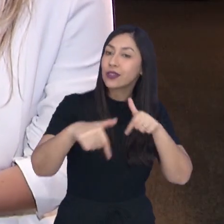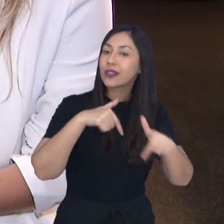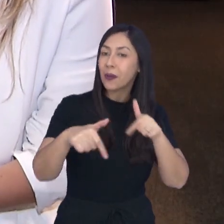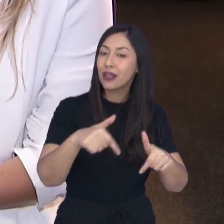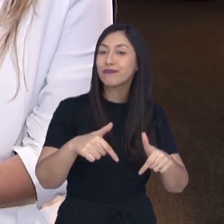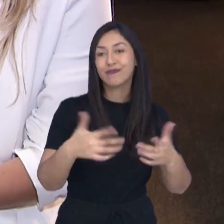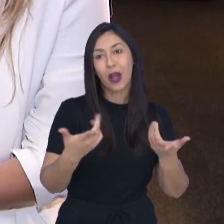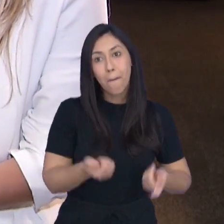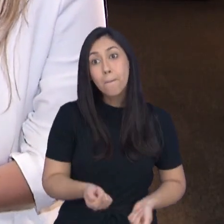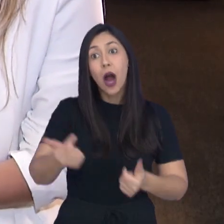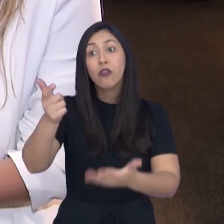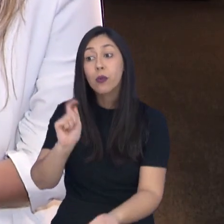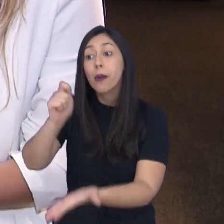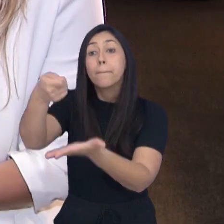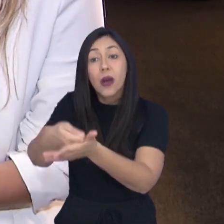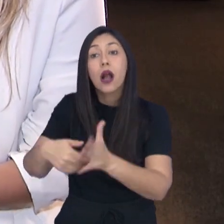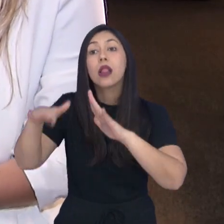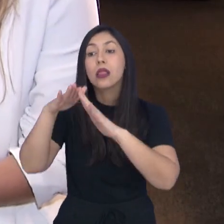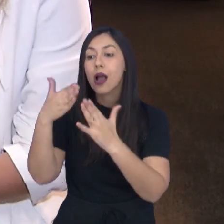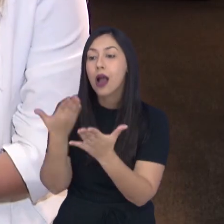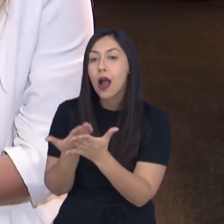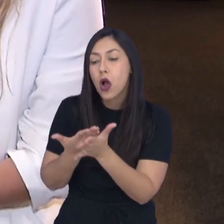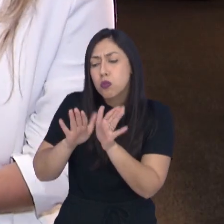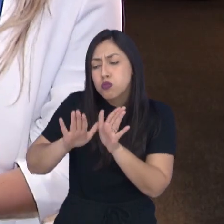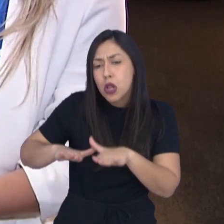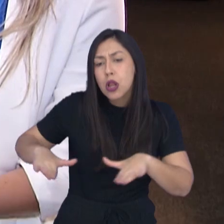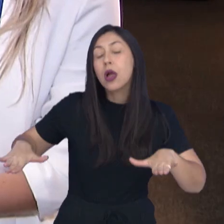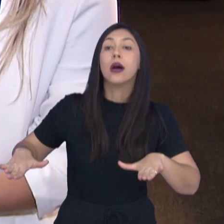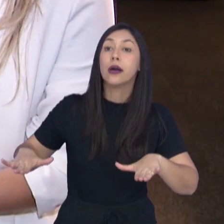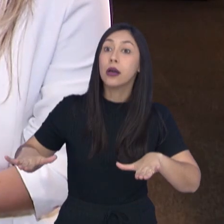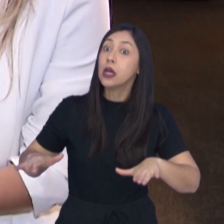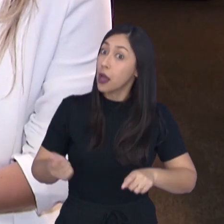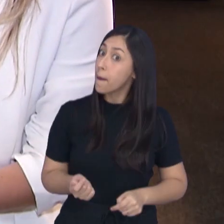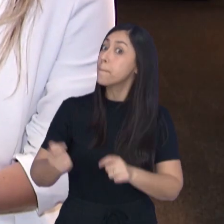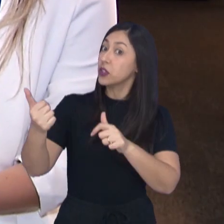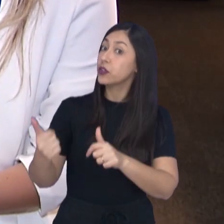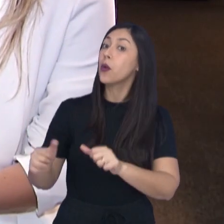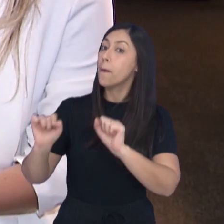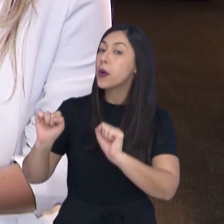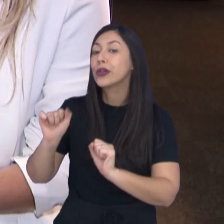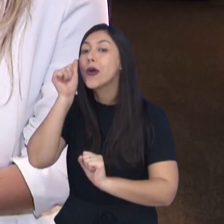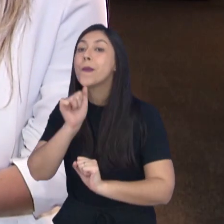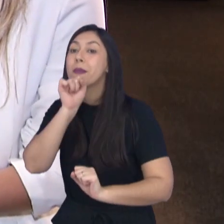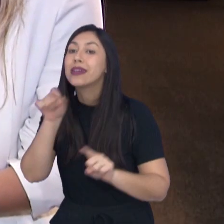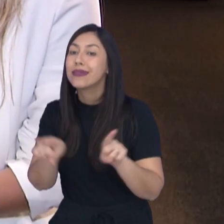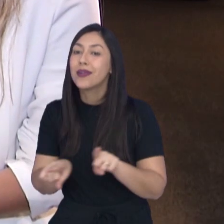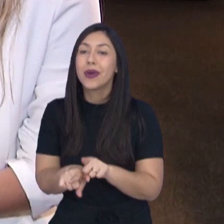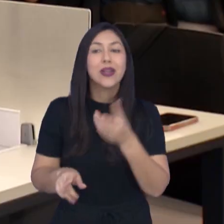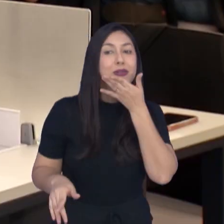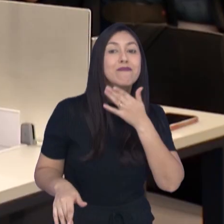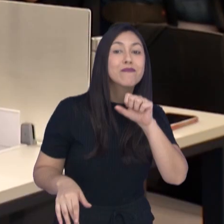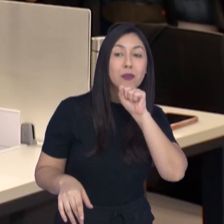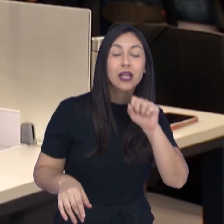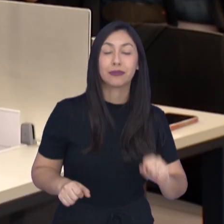creche. Então, a gente tem um subsídio ali para as mães e é para as mães e pais que a gente oferece hoje para 100% dos nossos colaboradores que têm